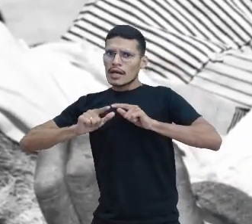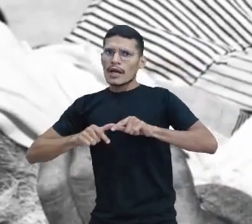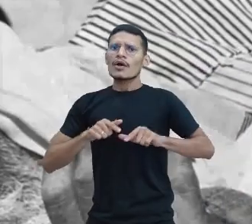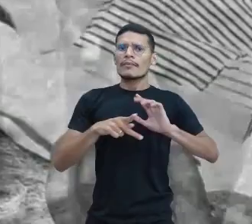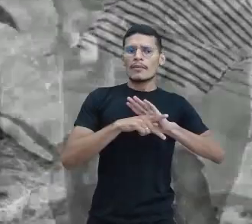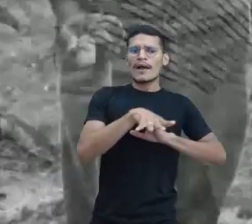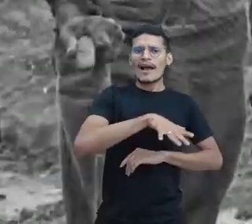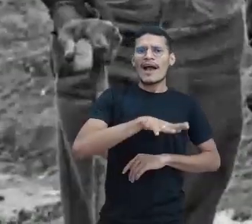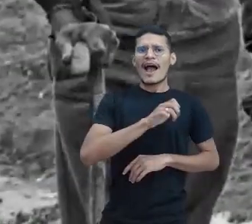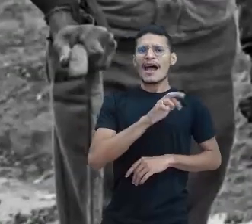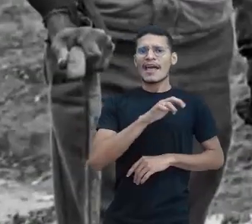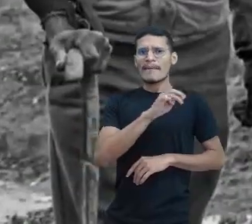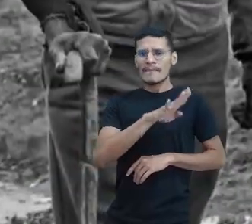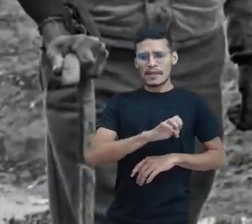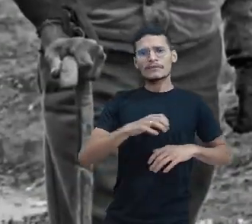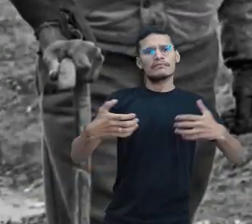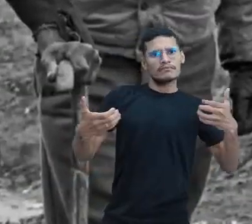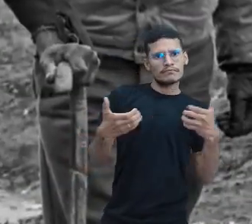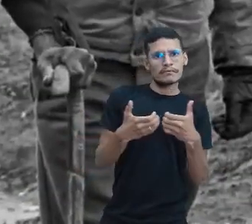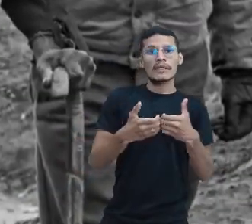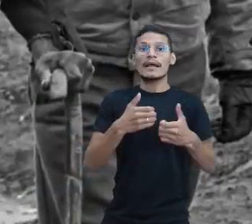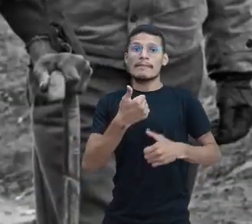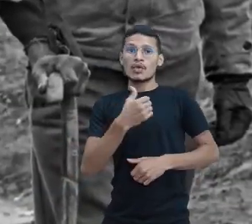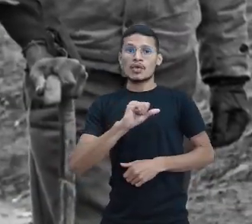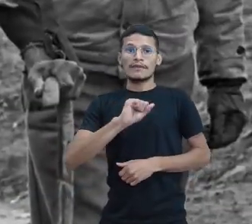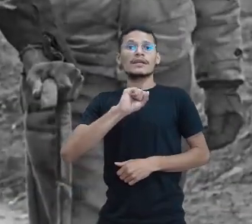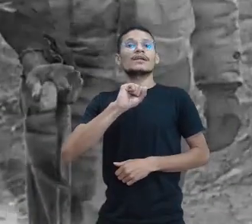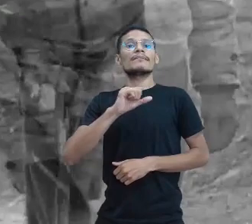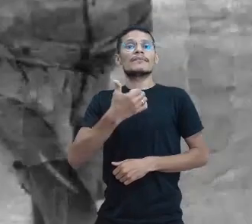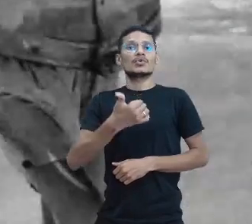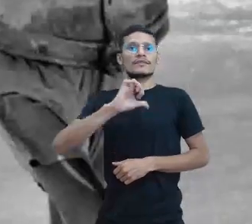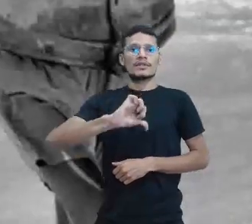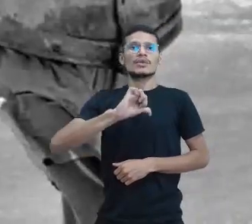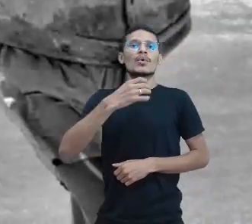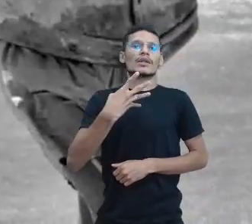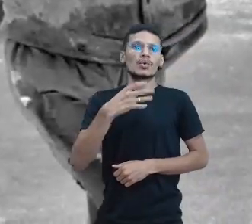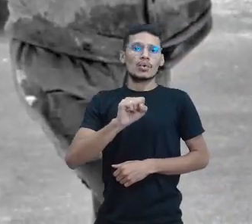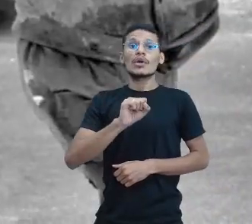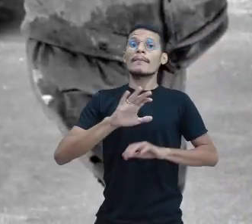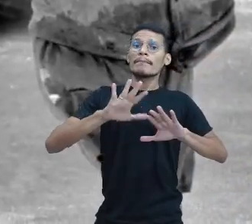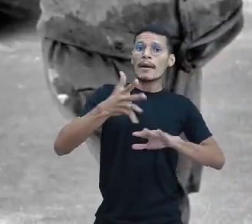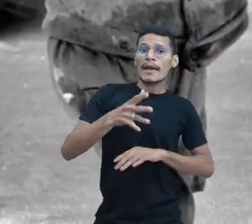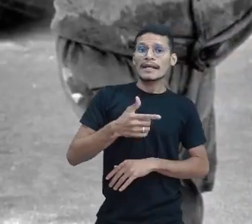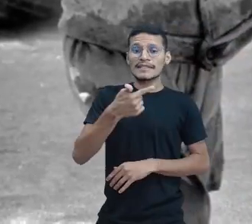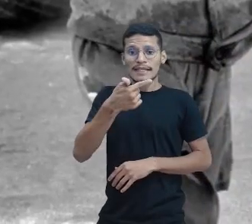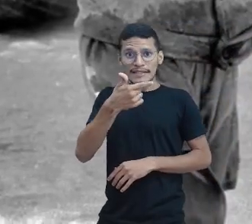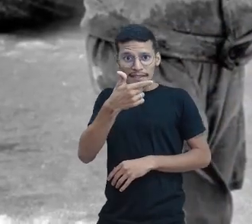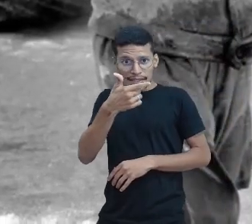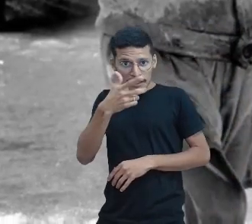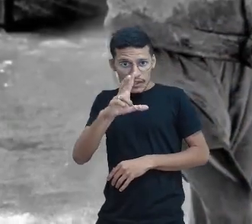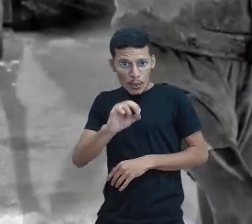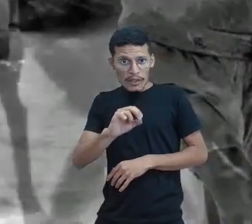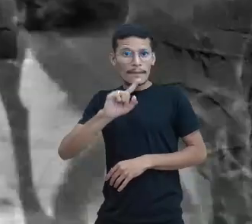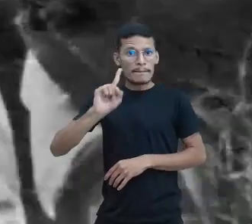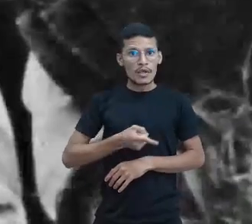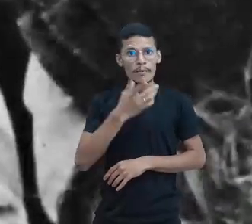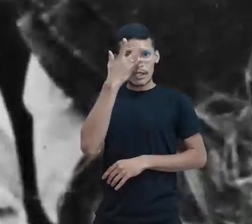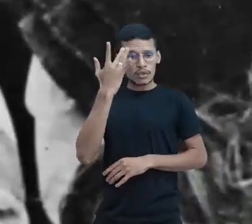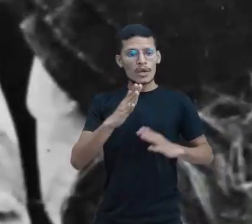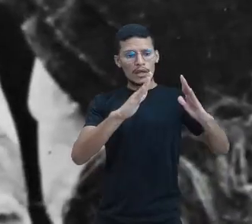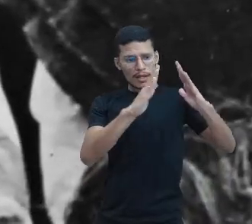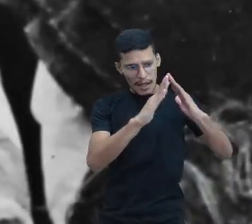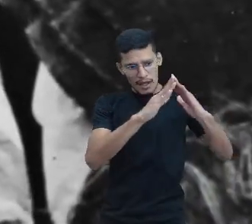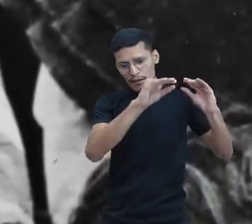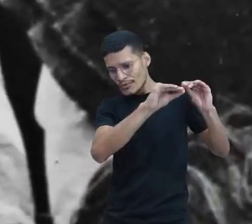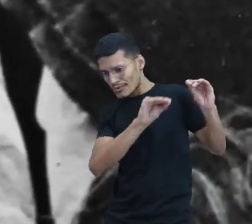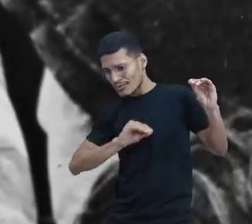árabes vizinhos, em 1948, quase 750 mil palestinos foram arrancados de suas terras e se